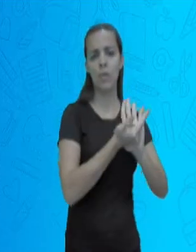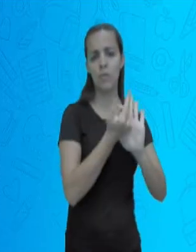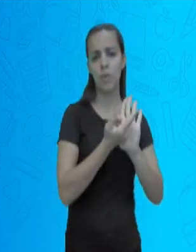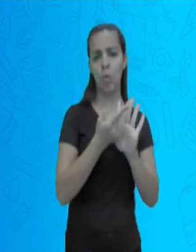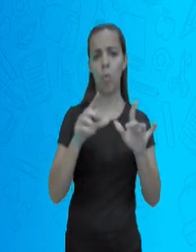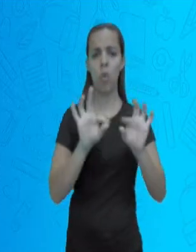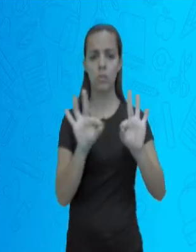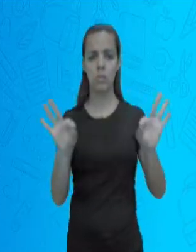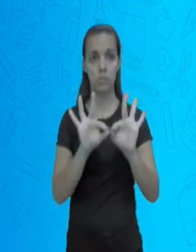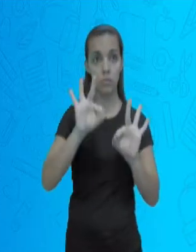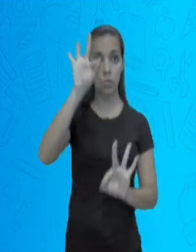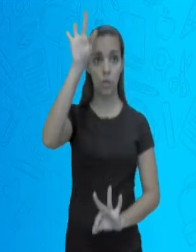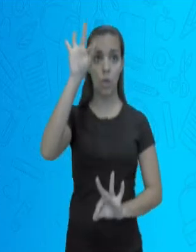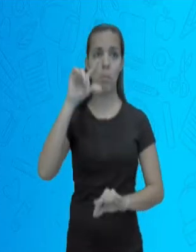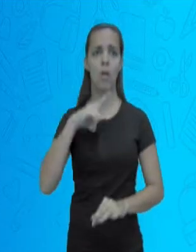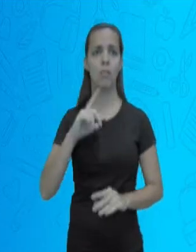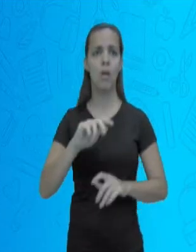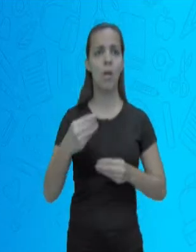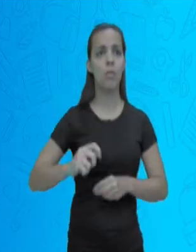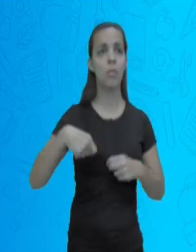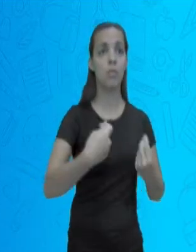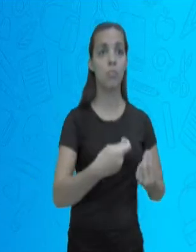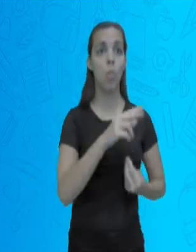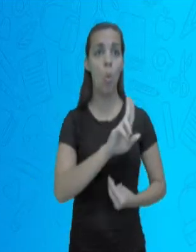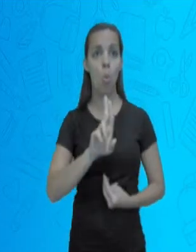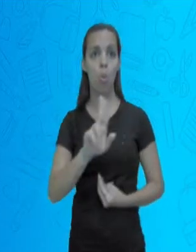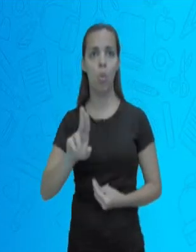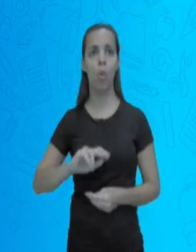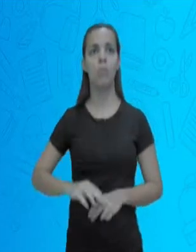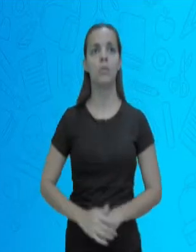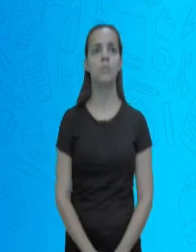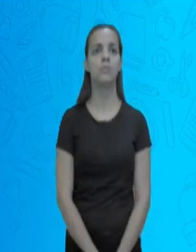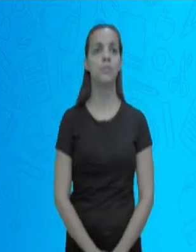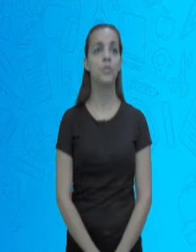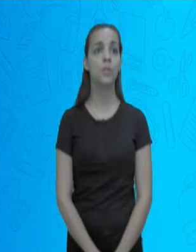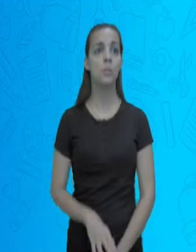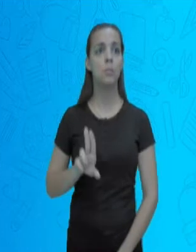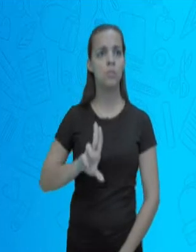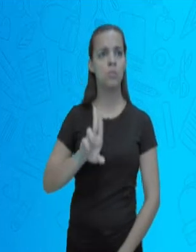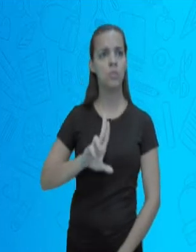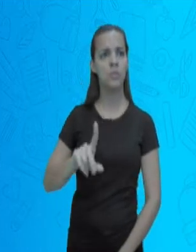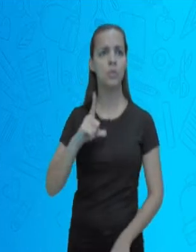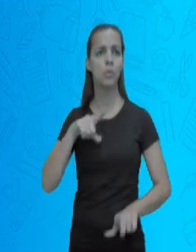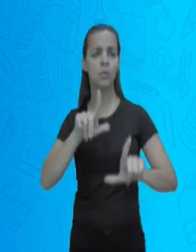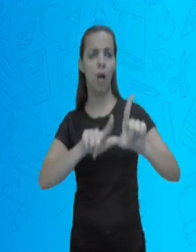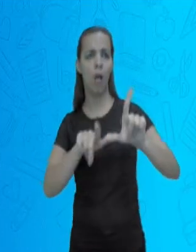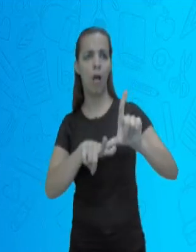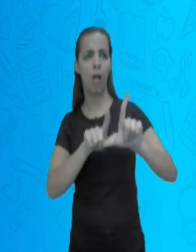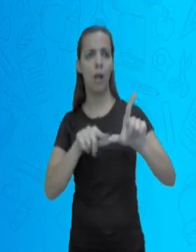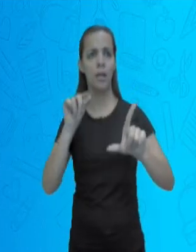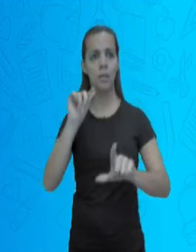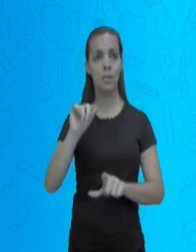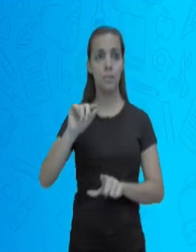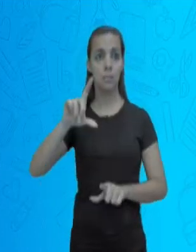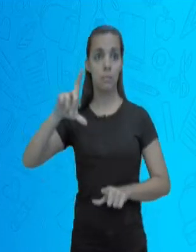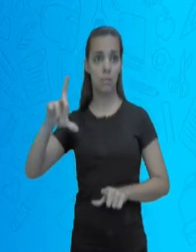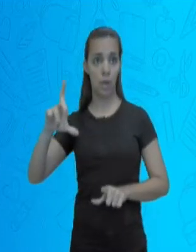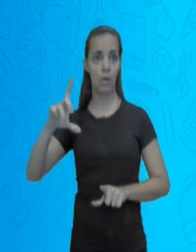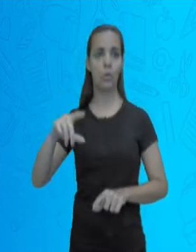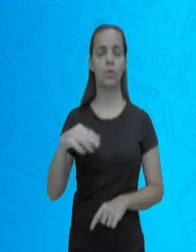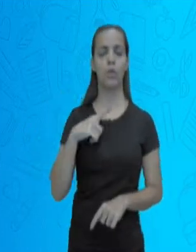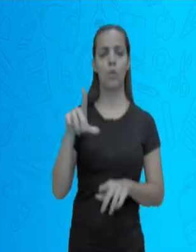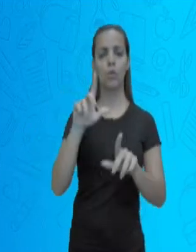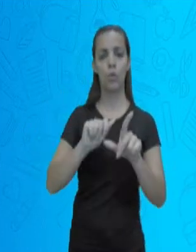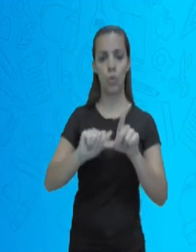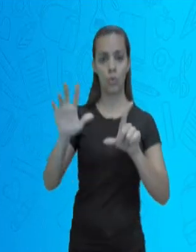nomeá-los, geralmente usamos letras maiúsculas do nosso alfabeto. Aqui nós temos o ponto B, o